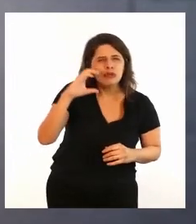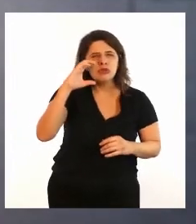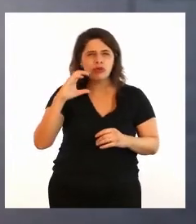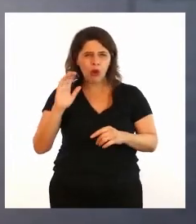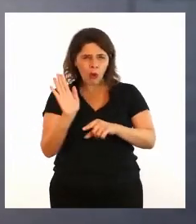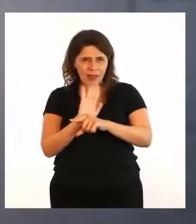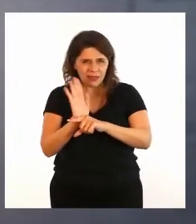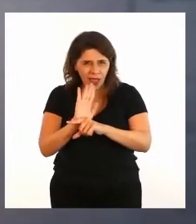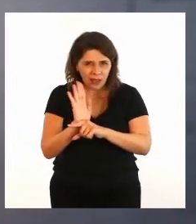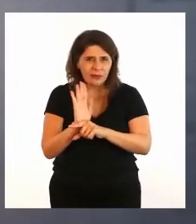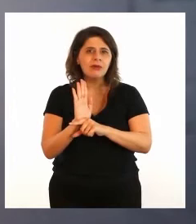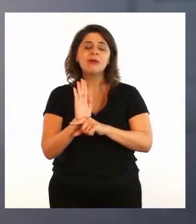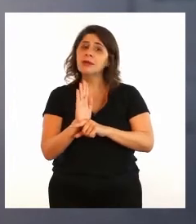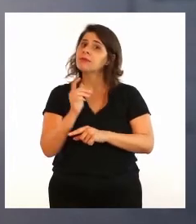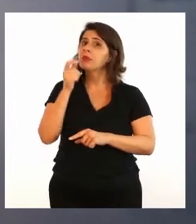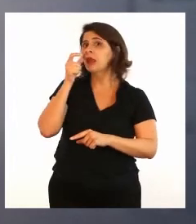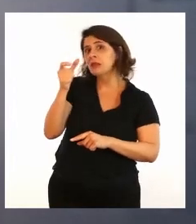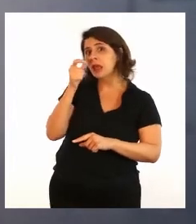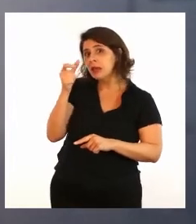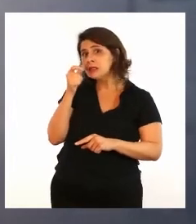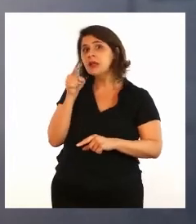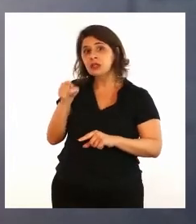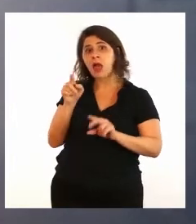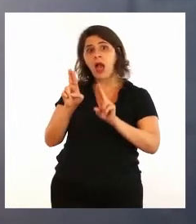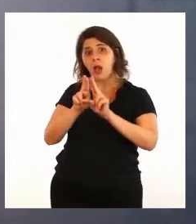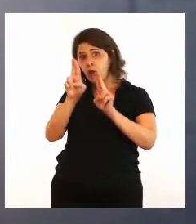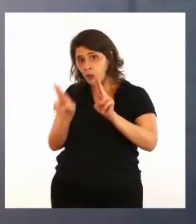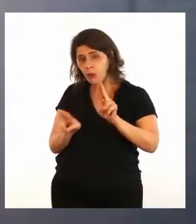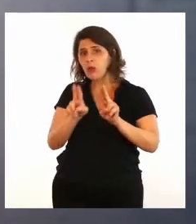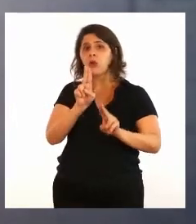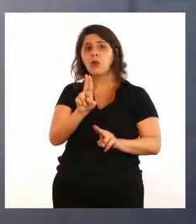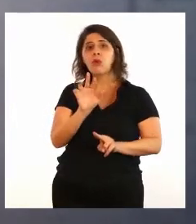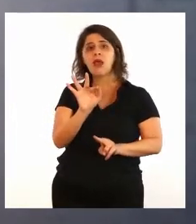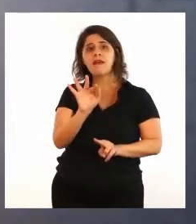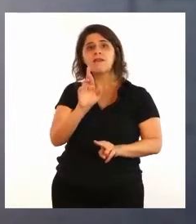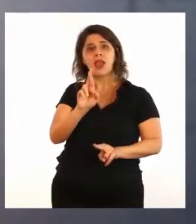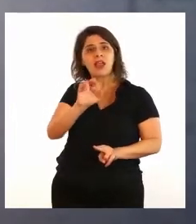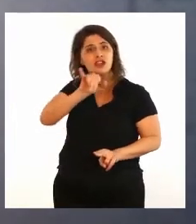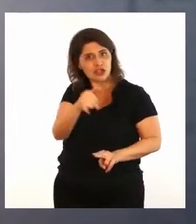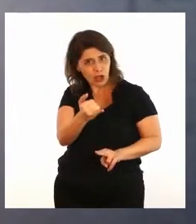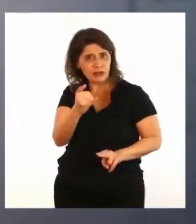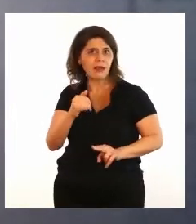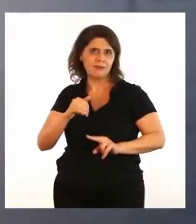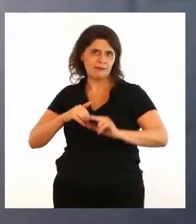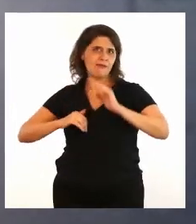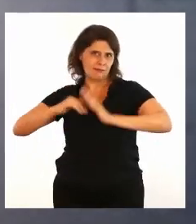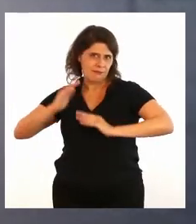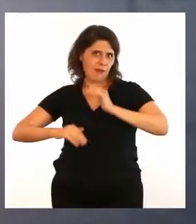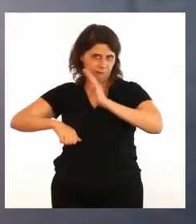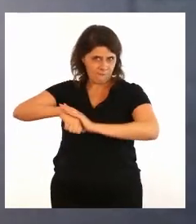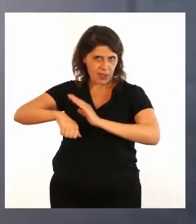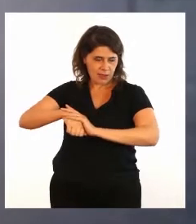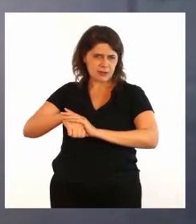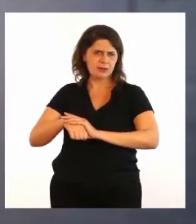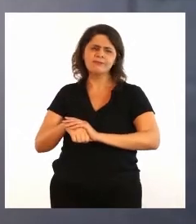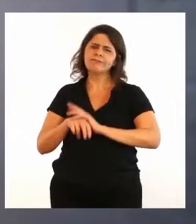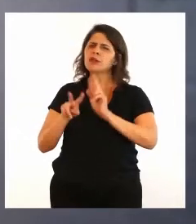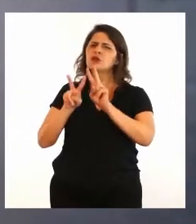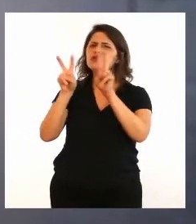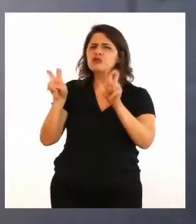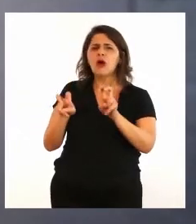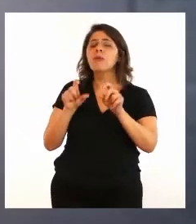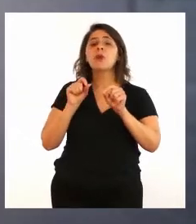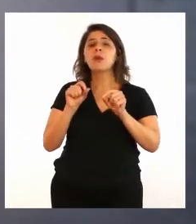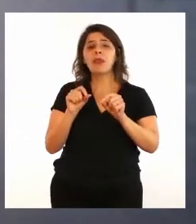interessante, produzido pela Universidade Federal do Rio de Janeiro, sobre o trabalho de resgate da coleção. O documentário se